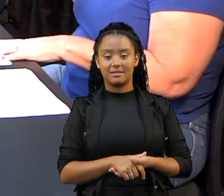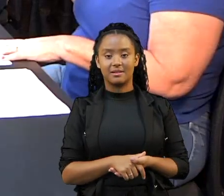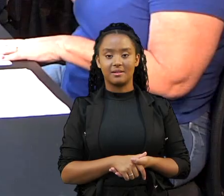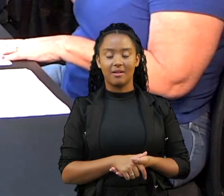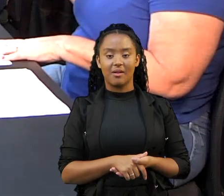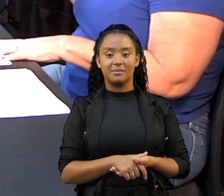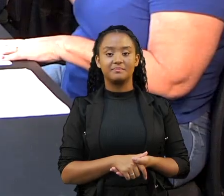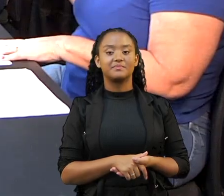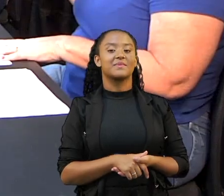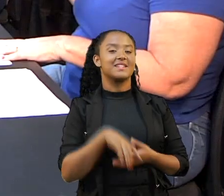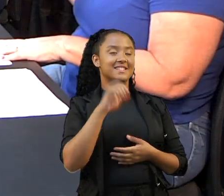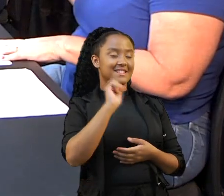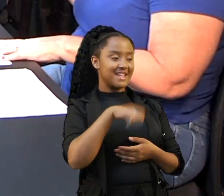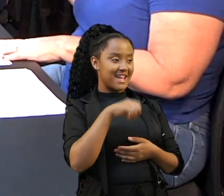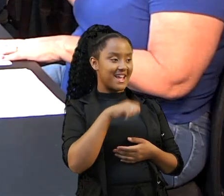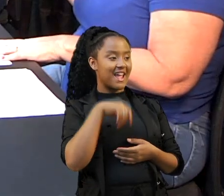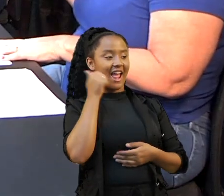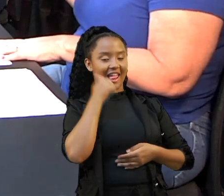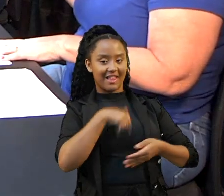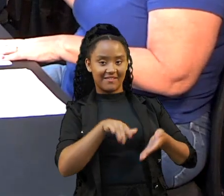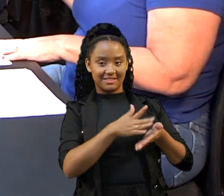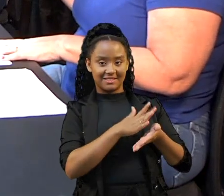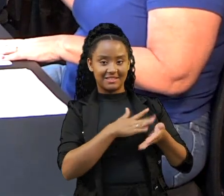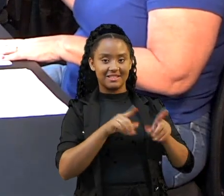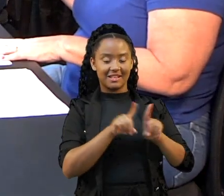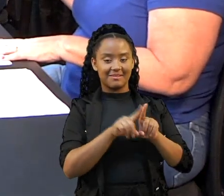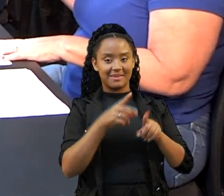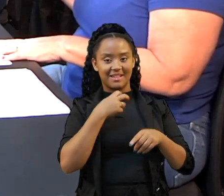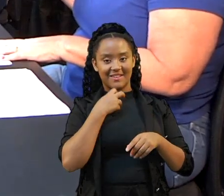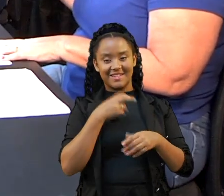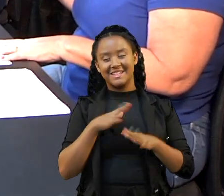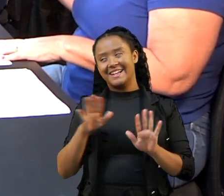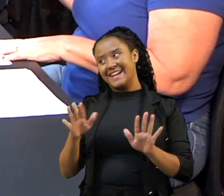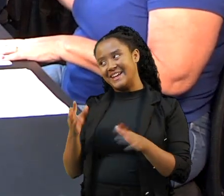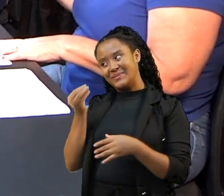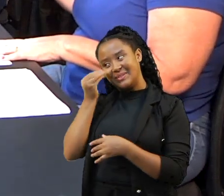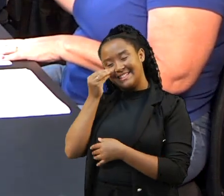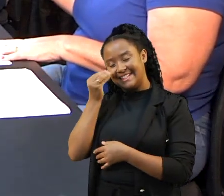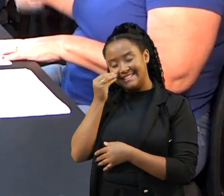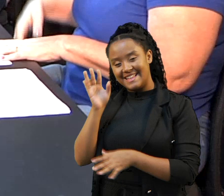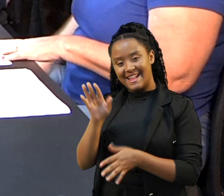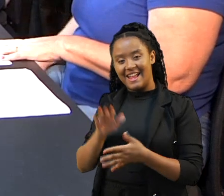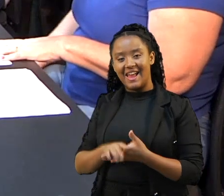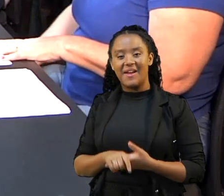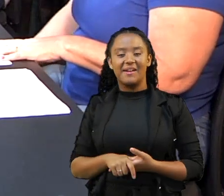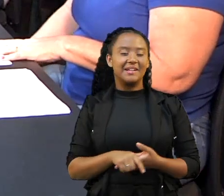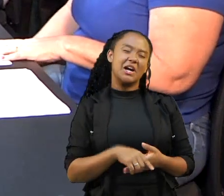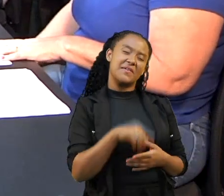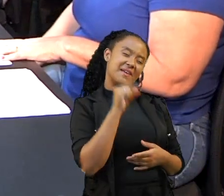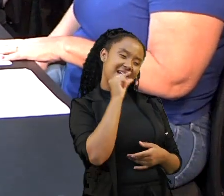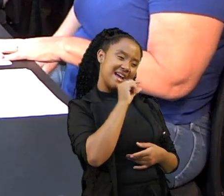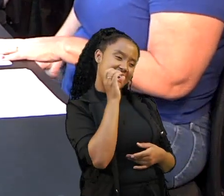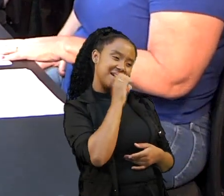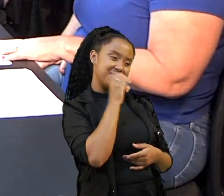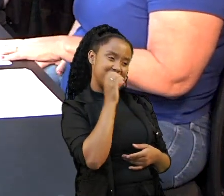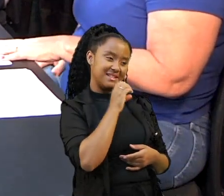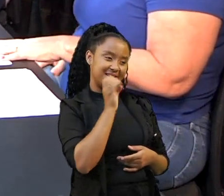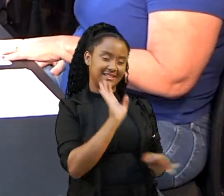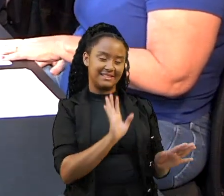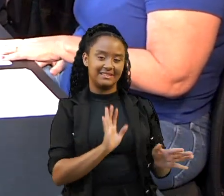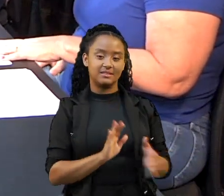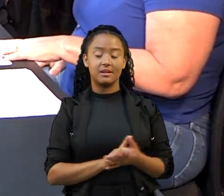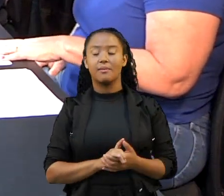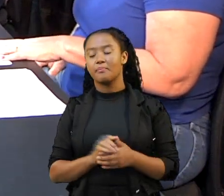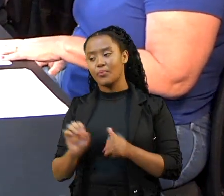Ela vai no pandeiro e vai no gogó. Vai também. Gente, vou tentar. Então, Breno, uma palhinha pra